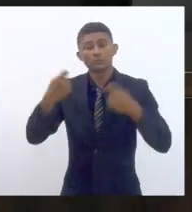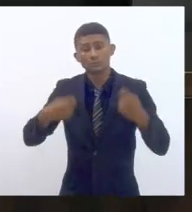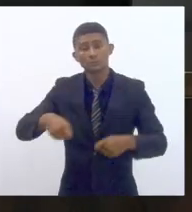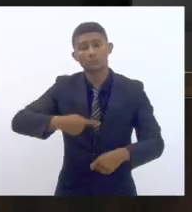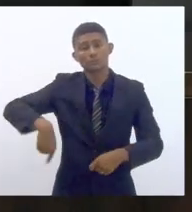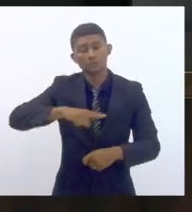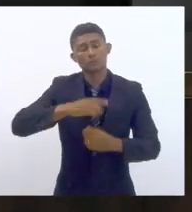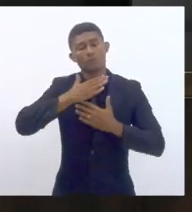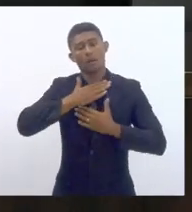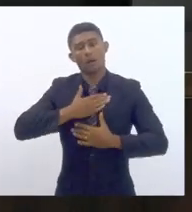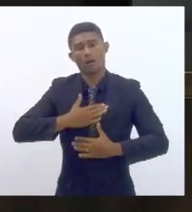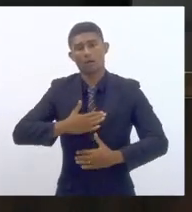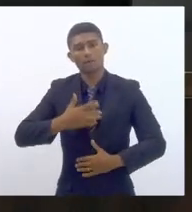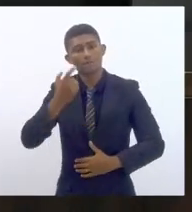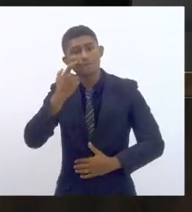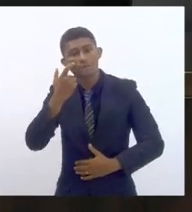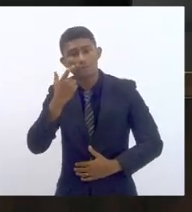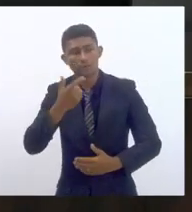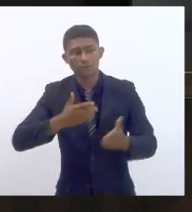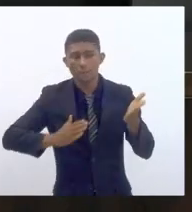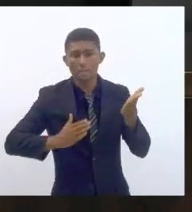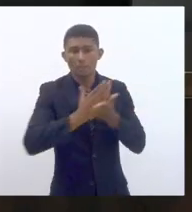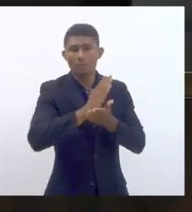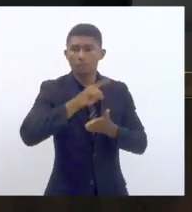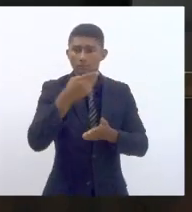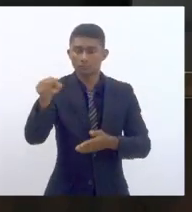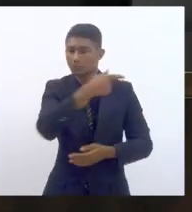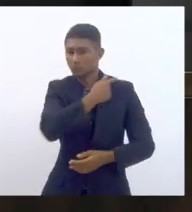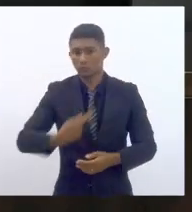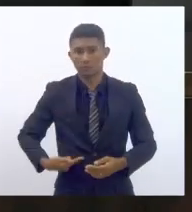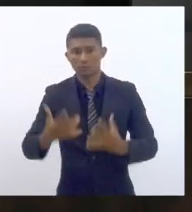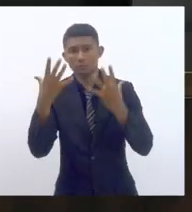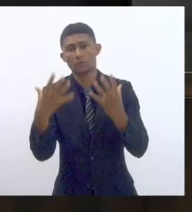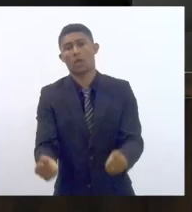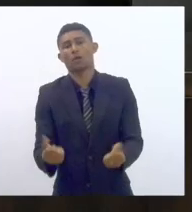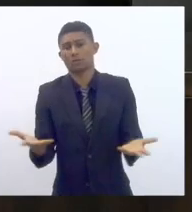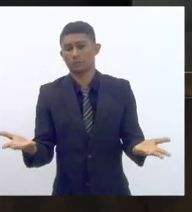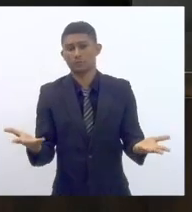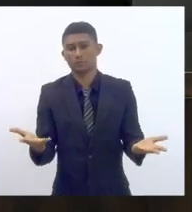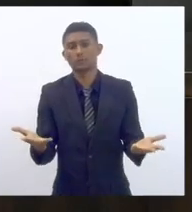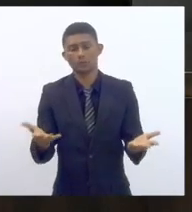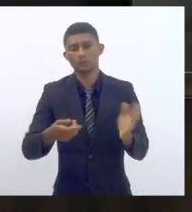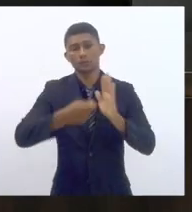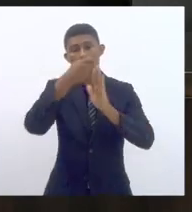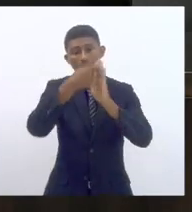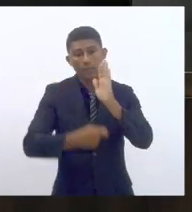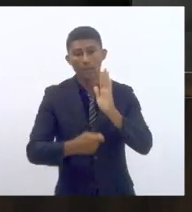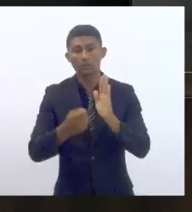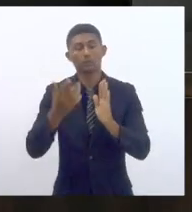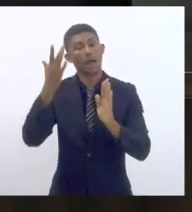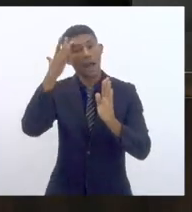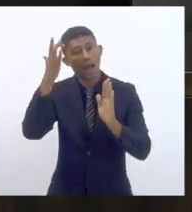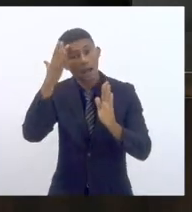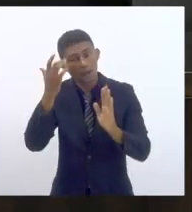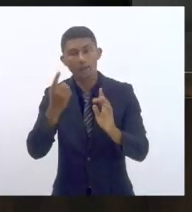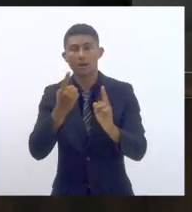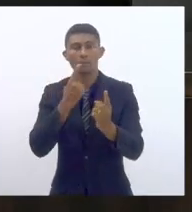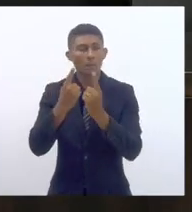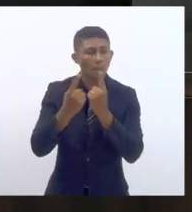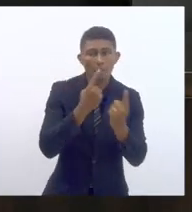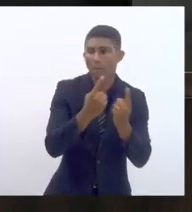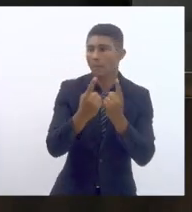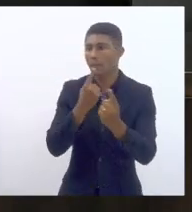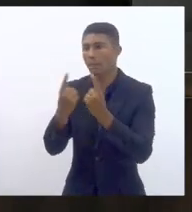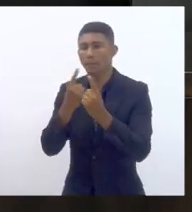de aprovar uma coisa que vai ser sancionada. Vamos discutir o texto amanhã, vamos ver se a gente avança no texto, conversando,